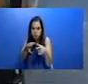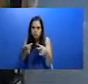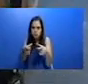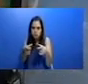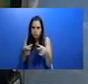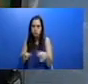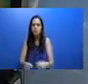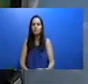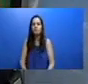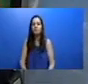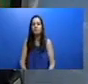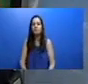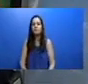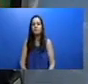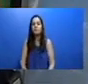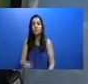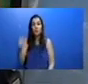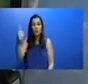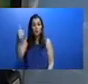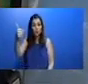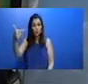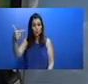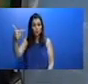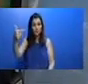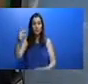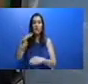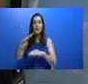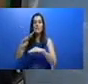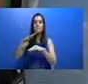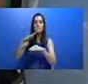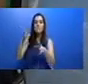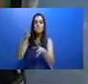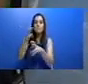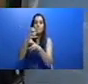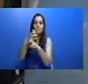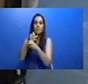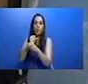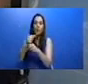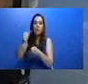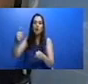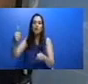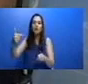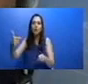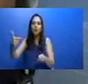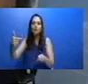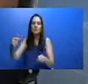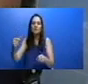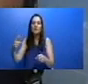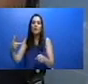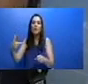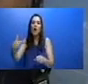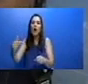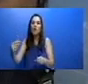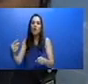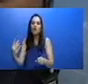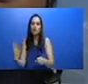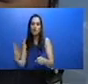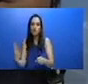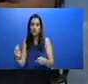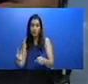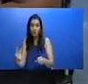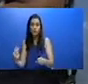Então, vamos lá, olha. 12 mais 12 igual a 24. Então, eu estou contando